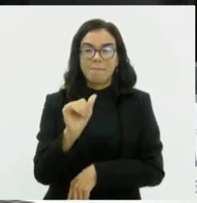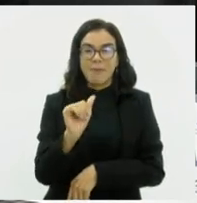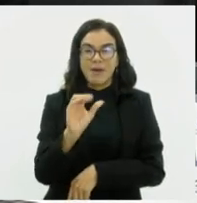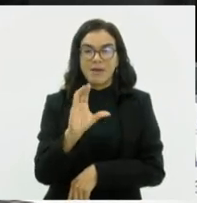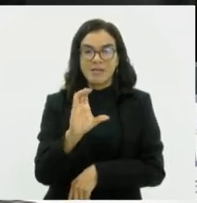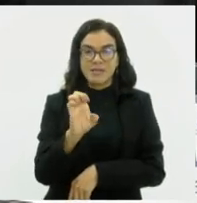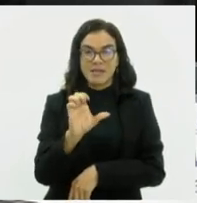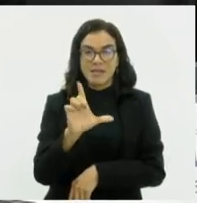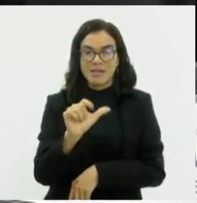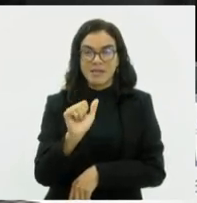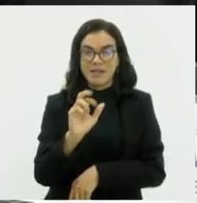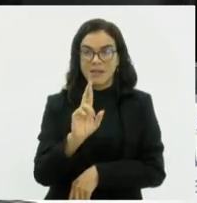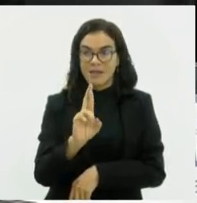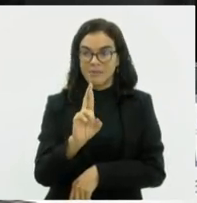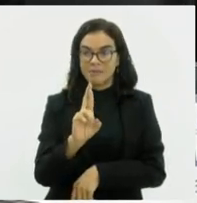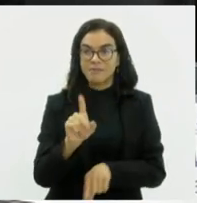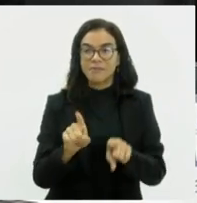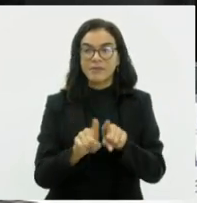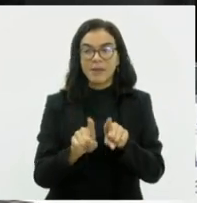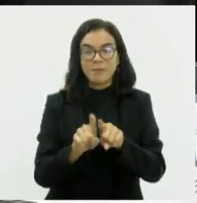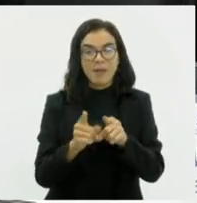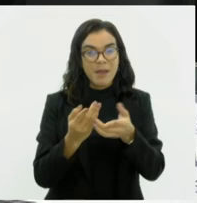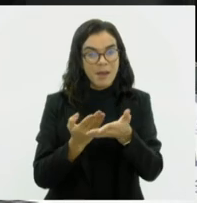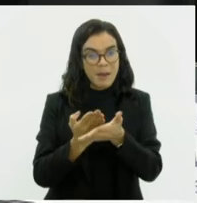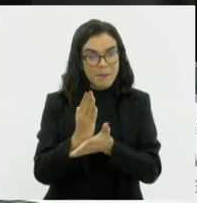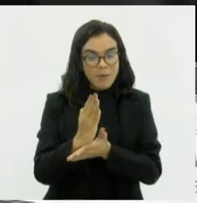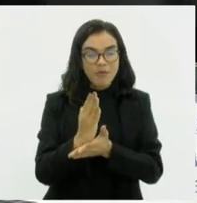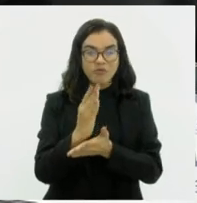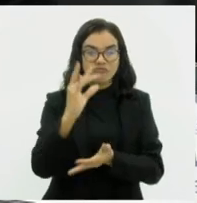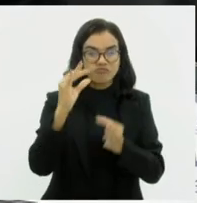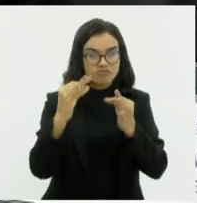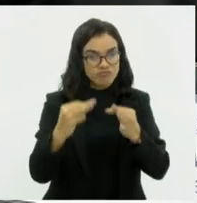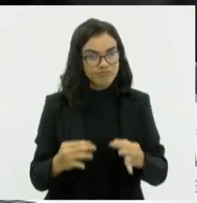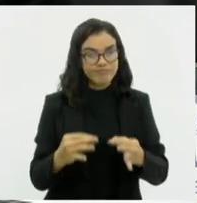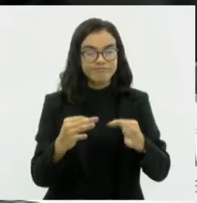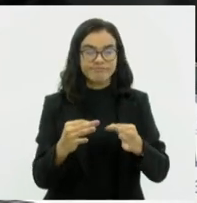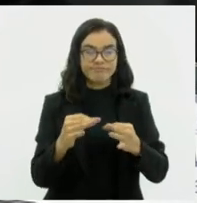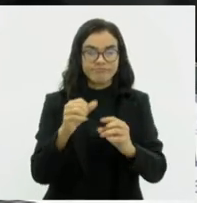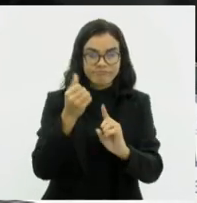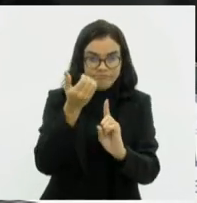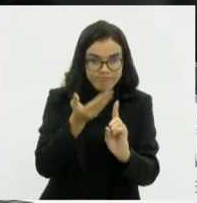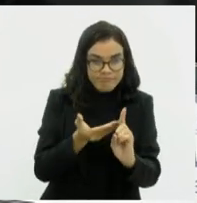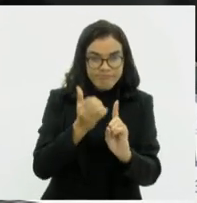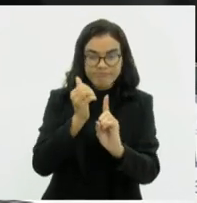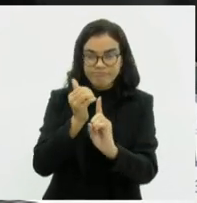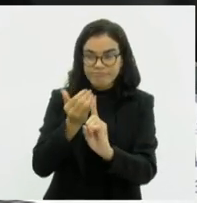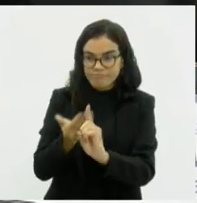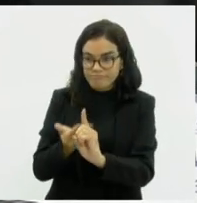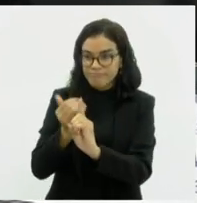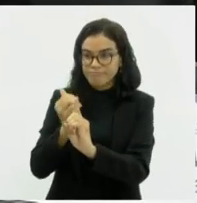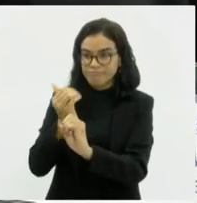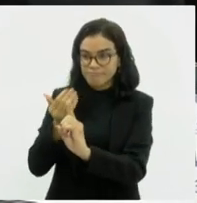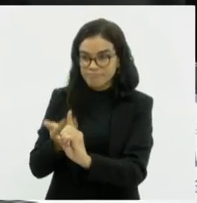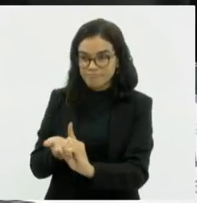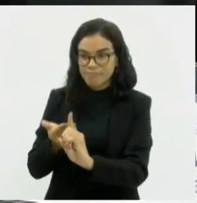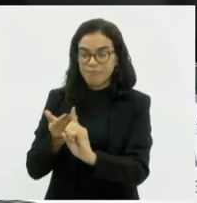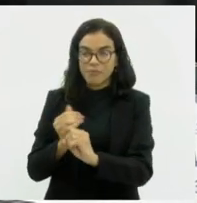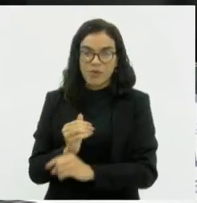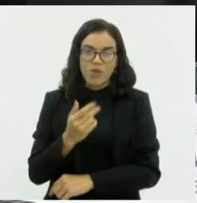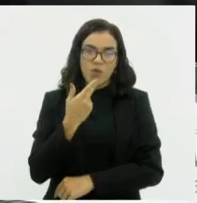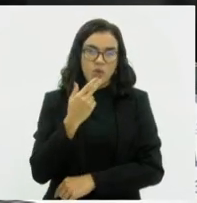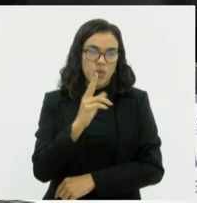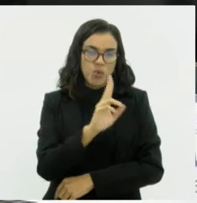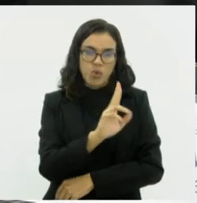os deputados que aprovaram essas justas homenagens. Não vou repetir a todos o nome de